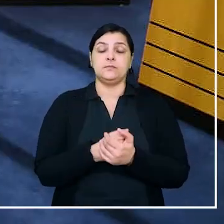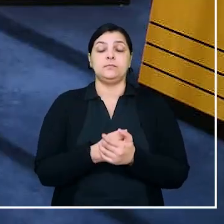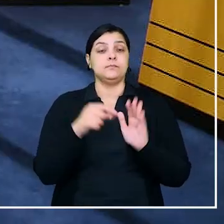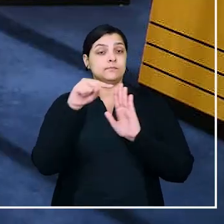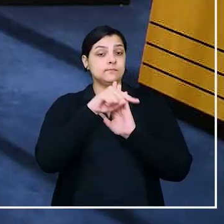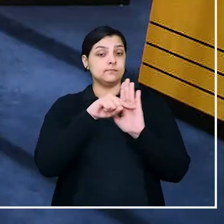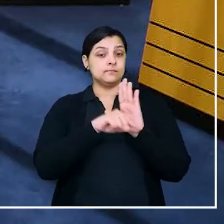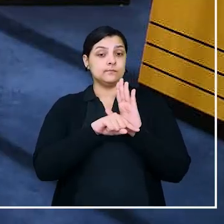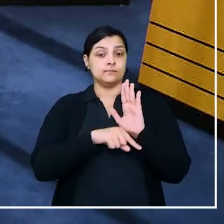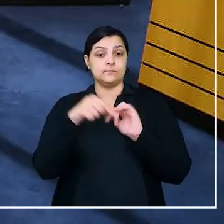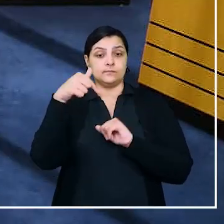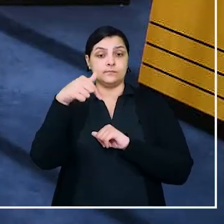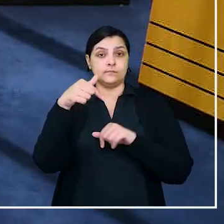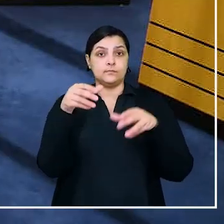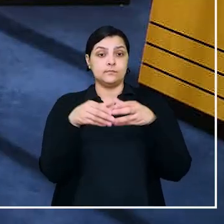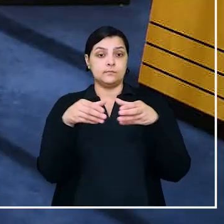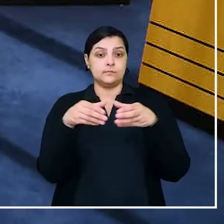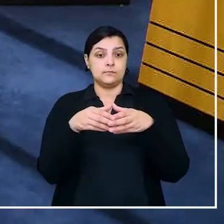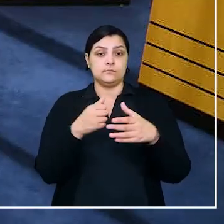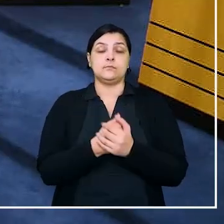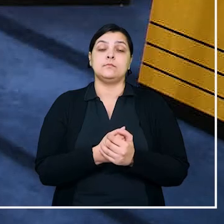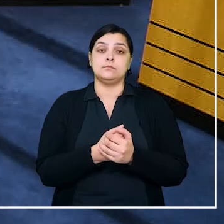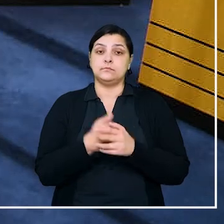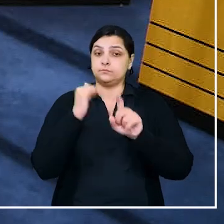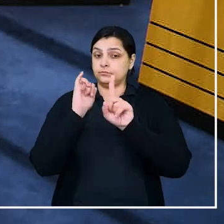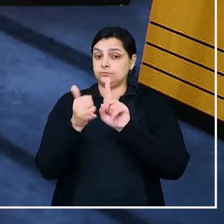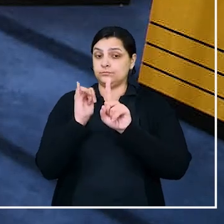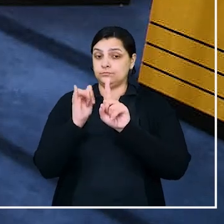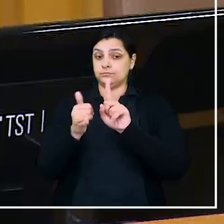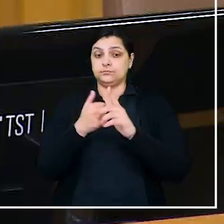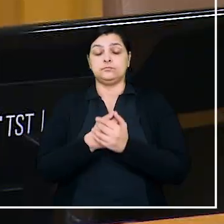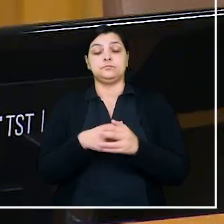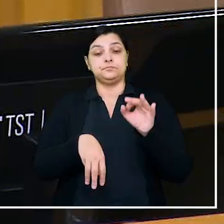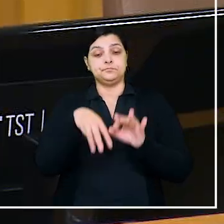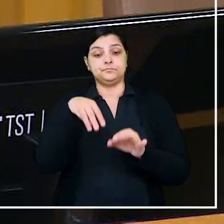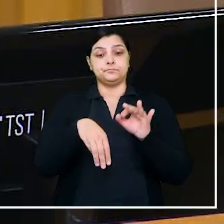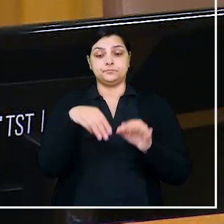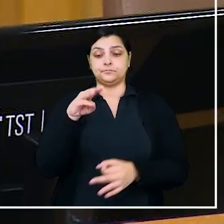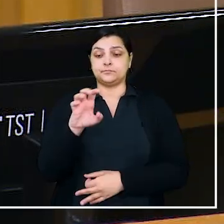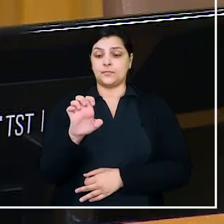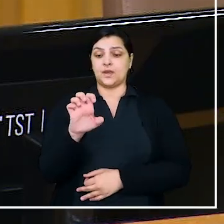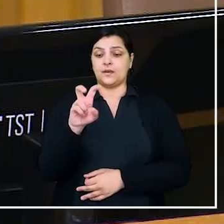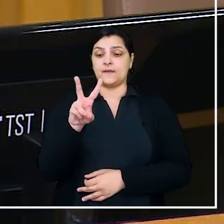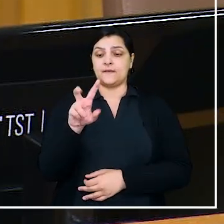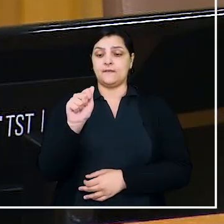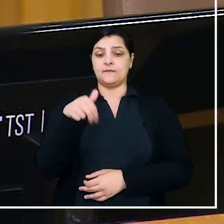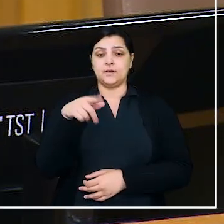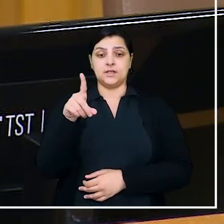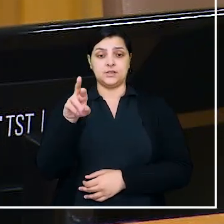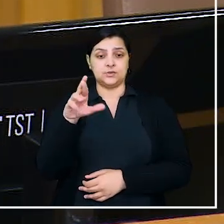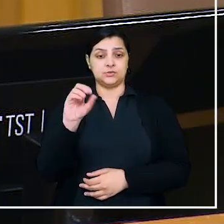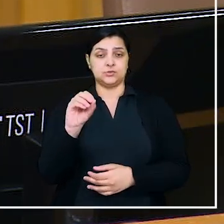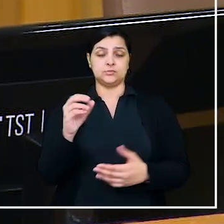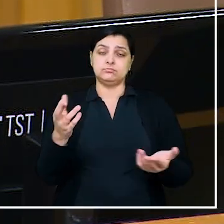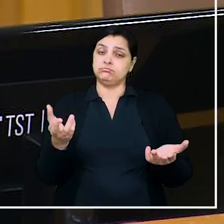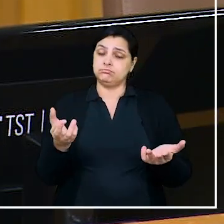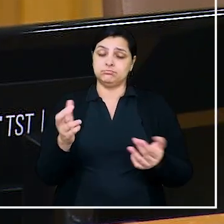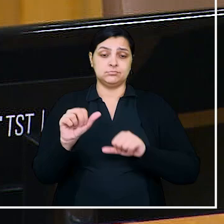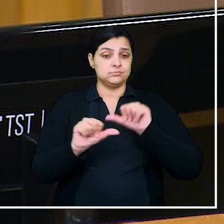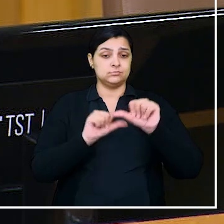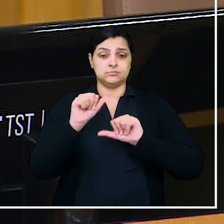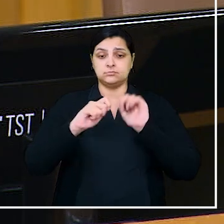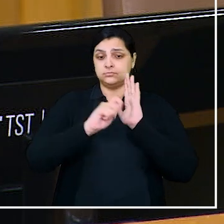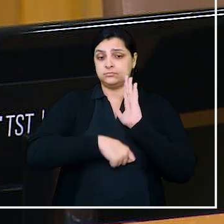foi analisado pela 7ª Turma. Para o relator do caso, ministro Evandro Valadão, não há